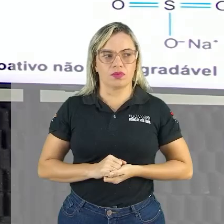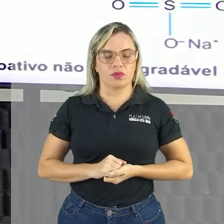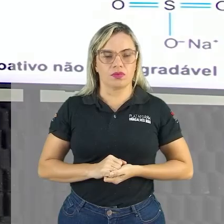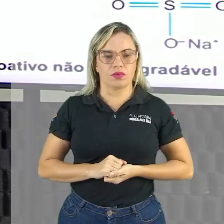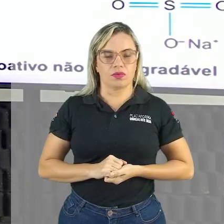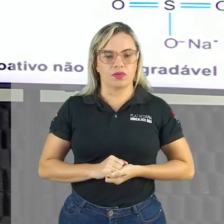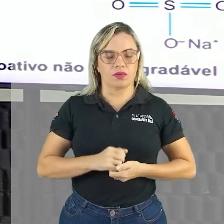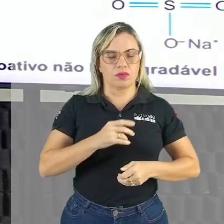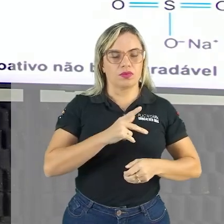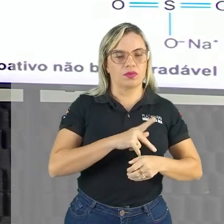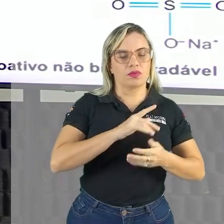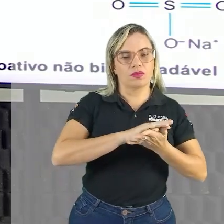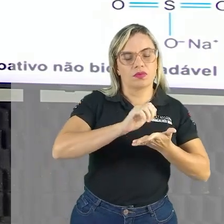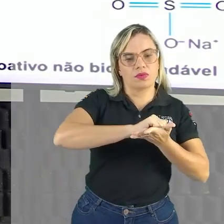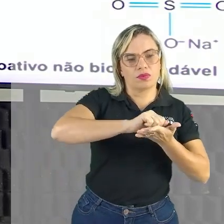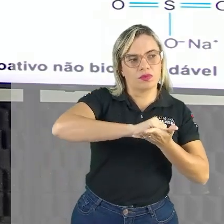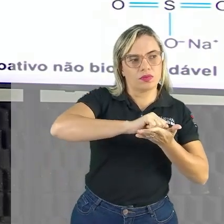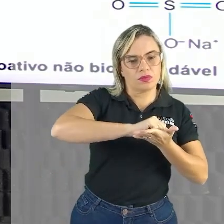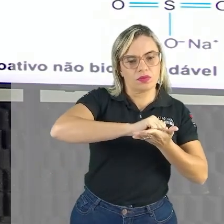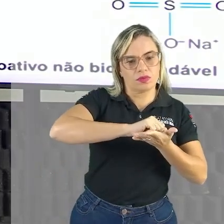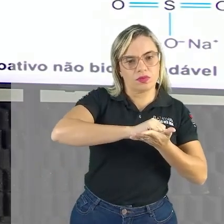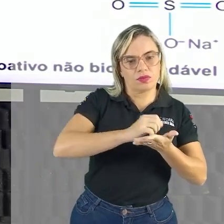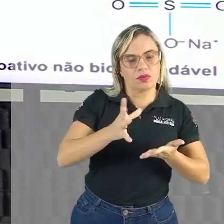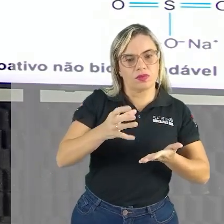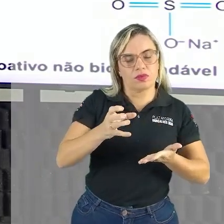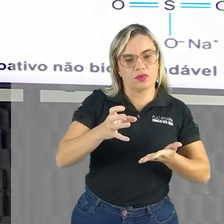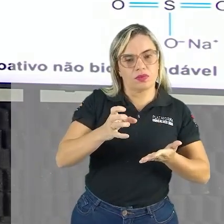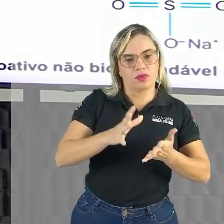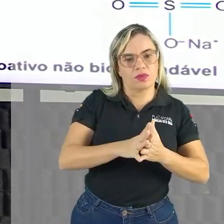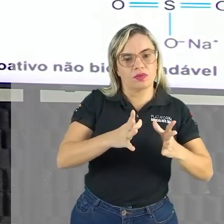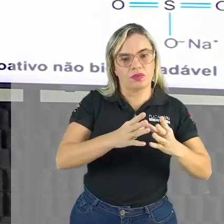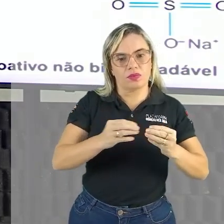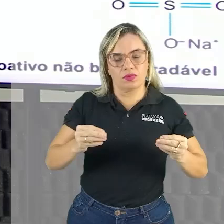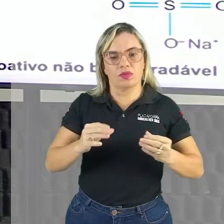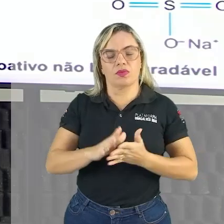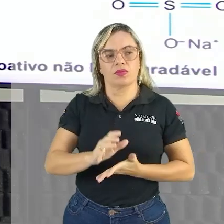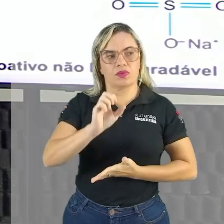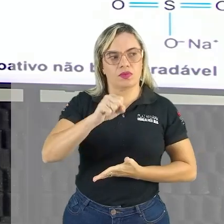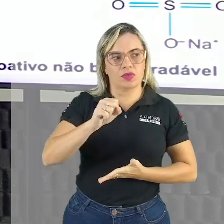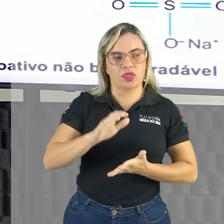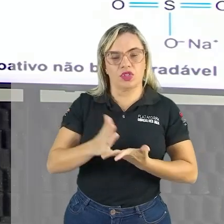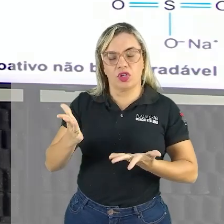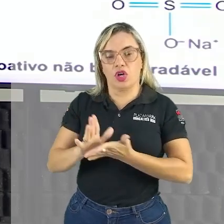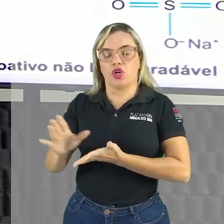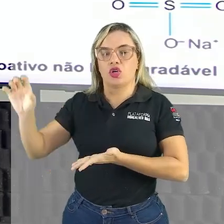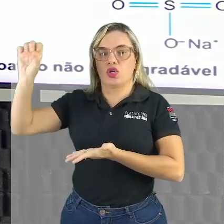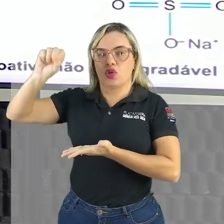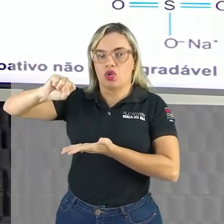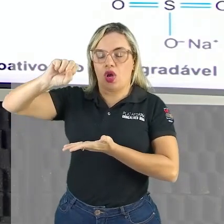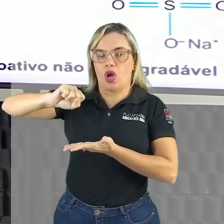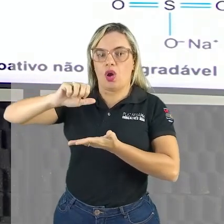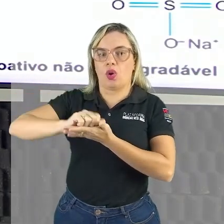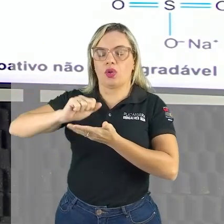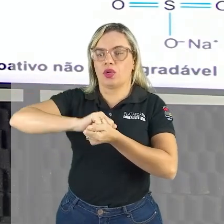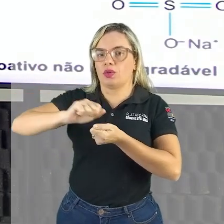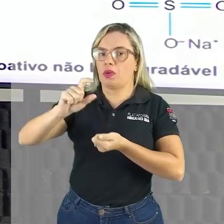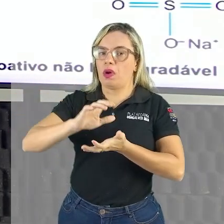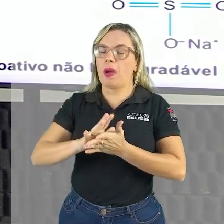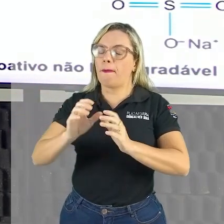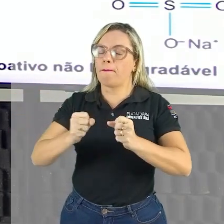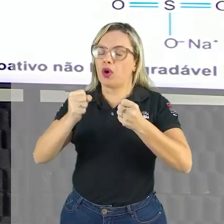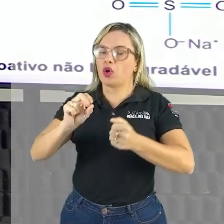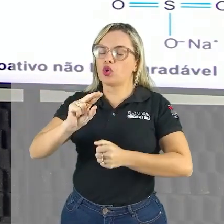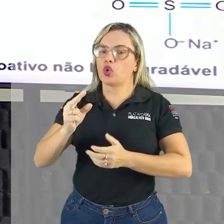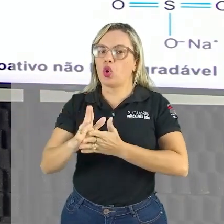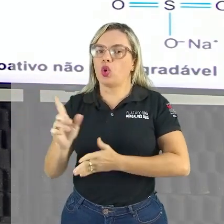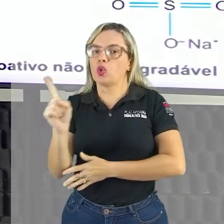o teu detergente, o sabão ele é biodegradável. O detergente pode ser ou não. Como essa cadeia aqui é normal,